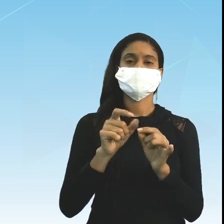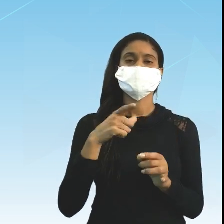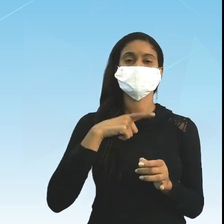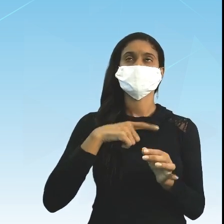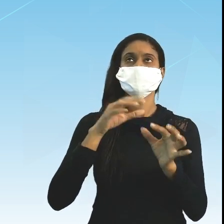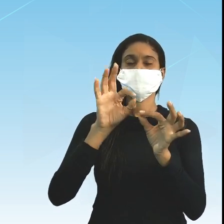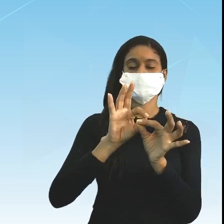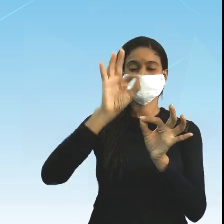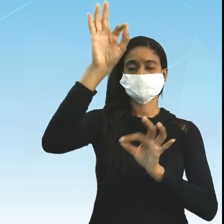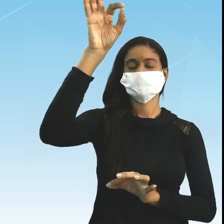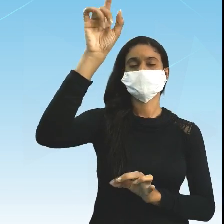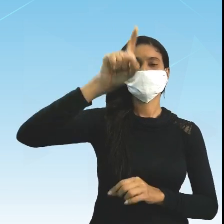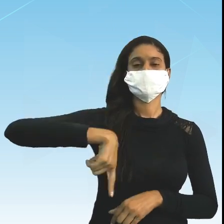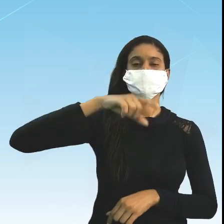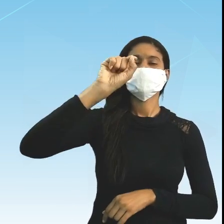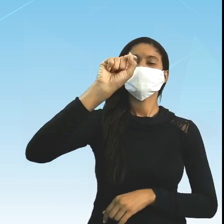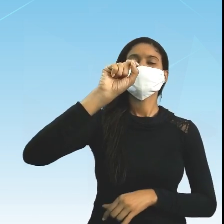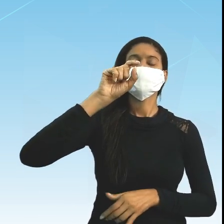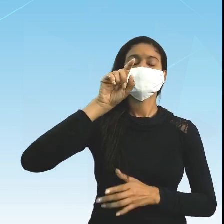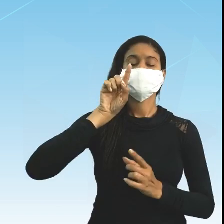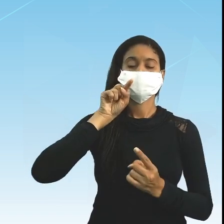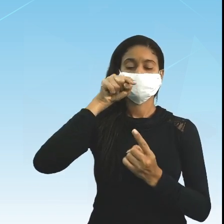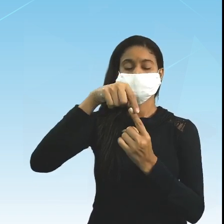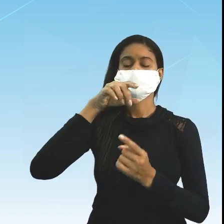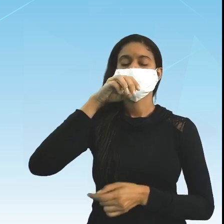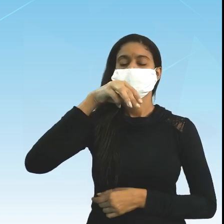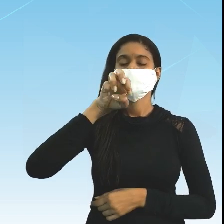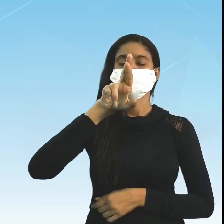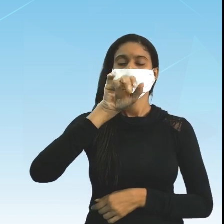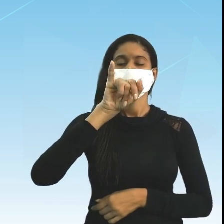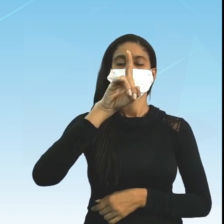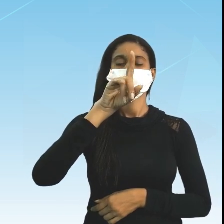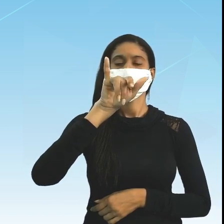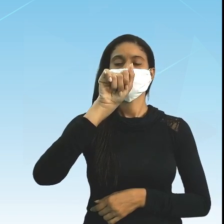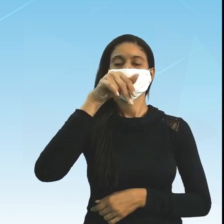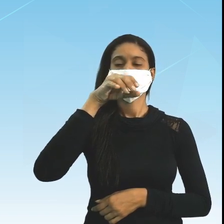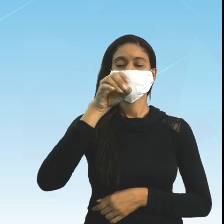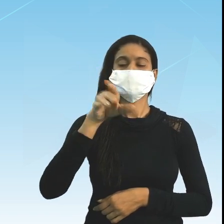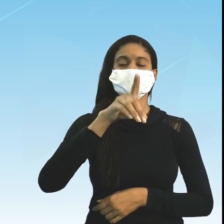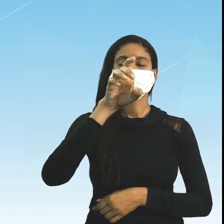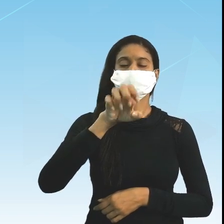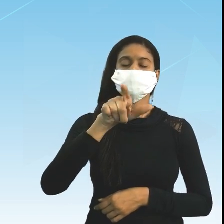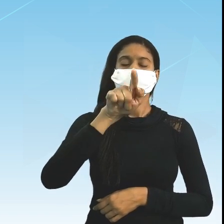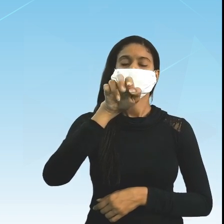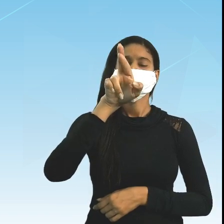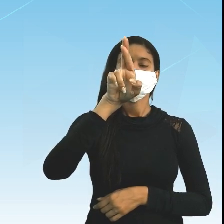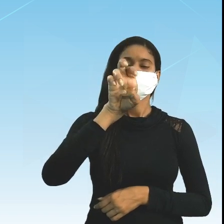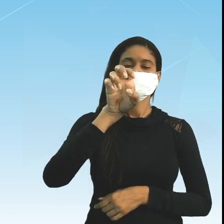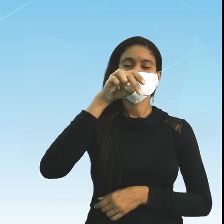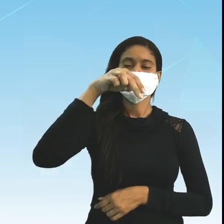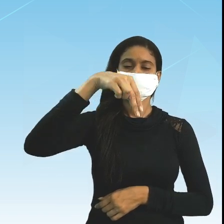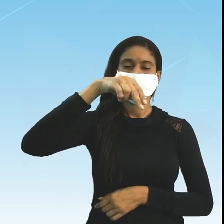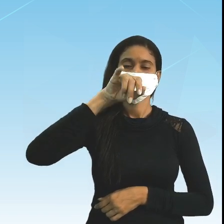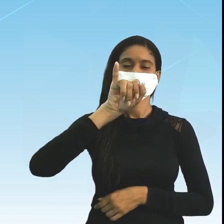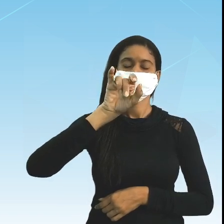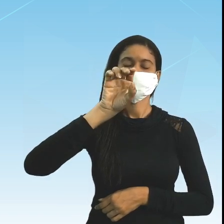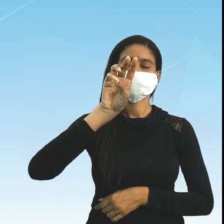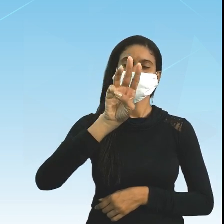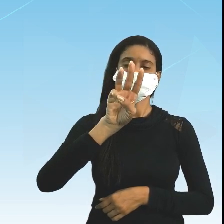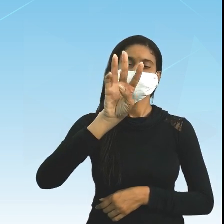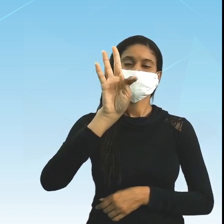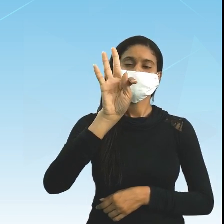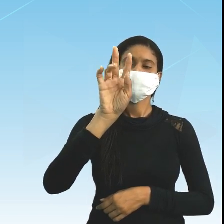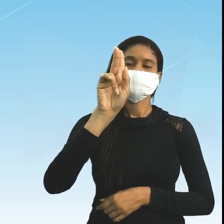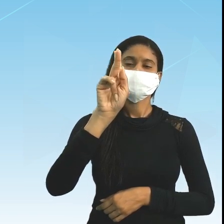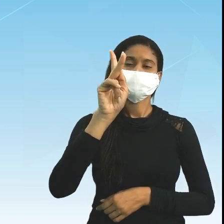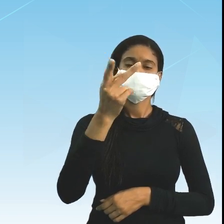origem chamado meridiano de Greenwich. Não é sanduíche, não. Meridiano de Greenwich. Certo, meus